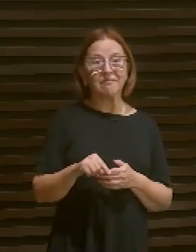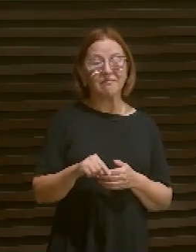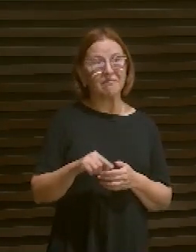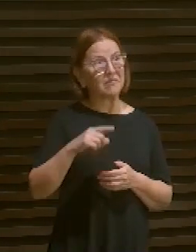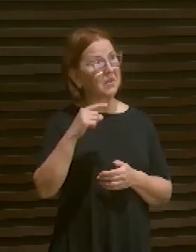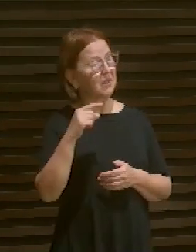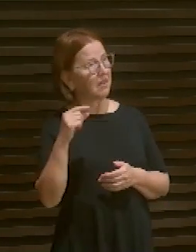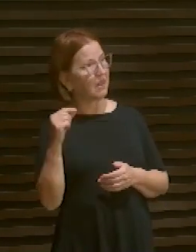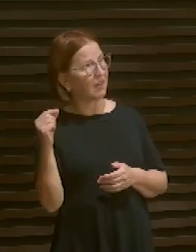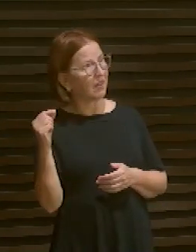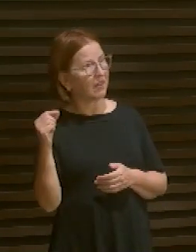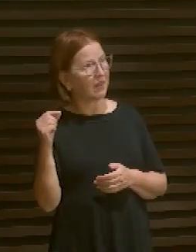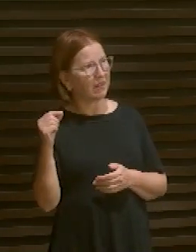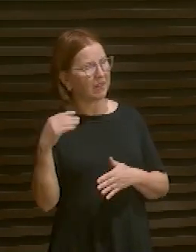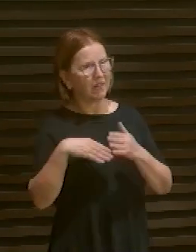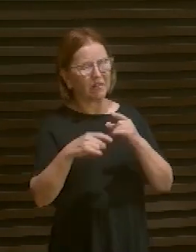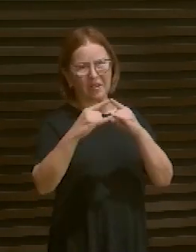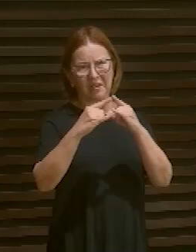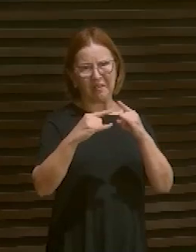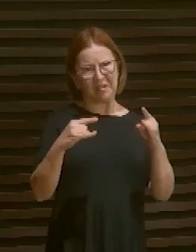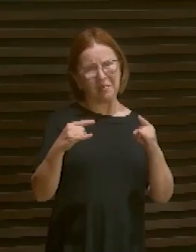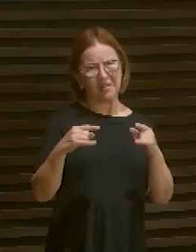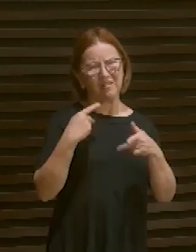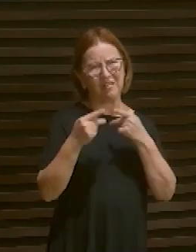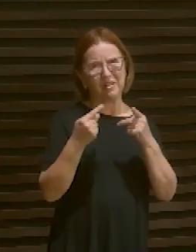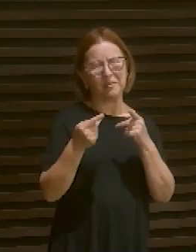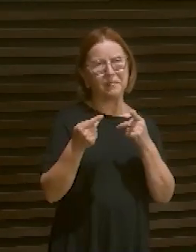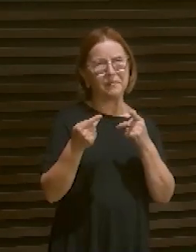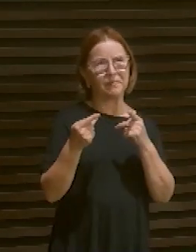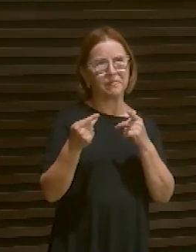saiu em direção ao acampamento e disse-lhes,